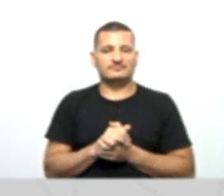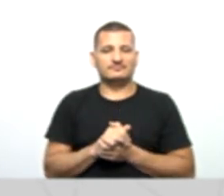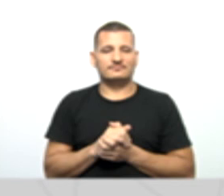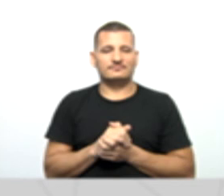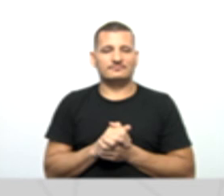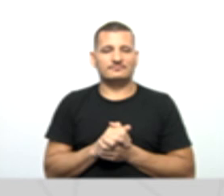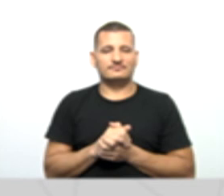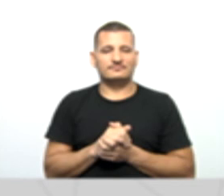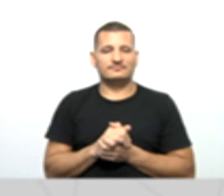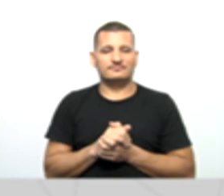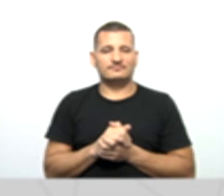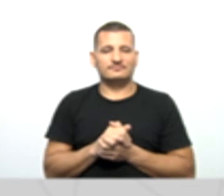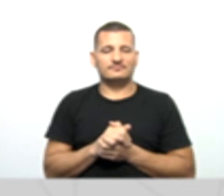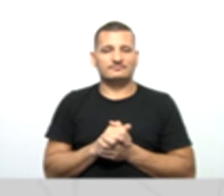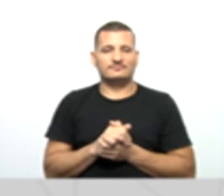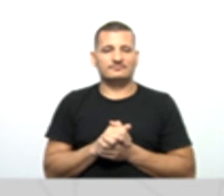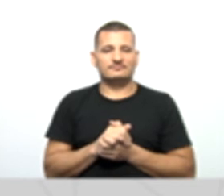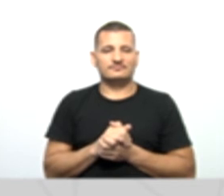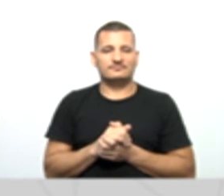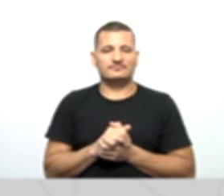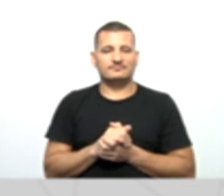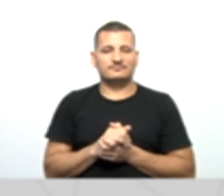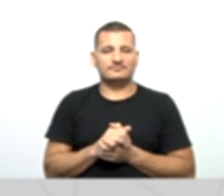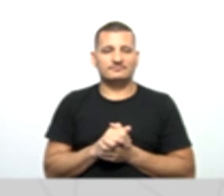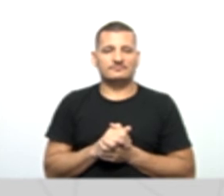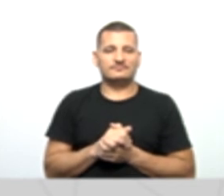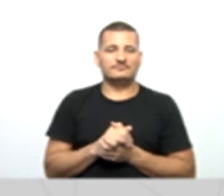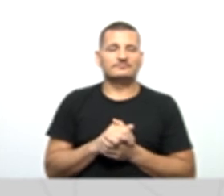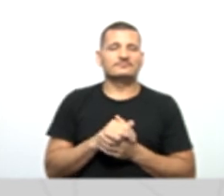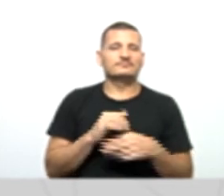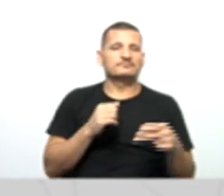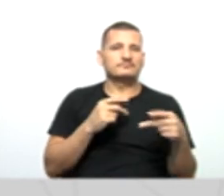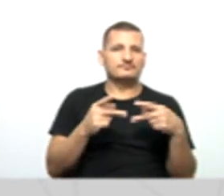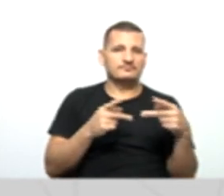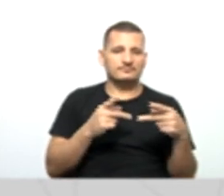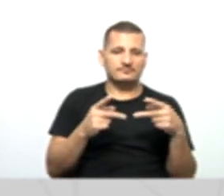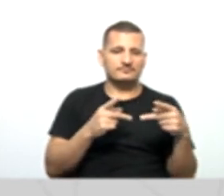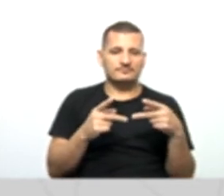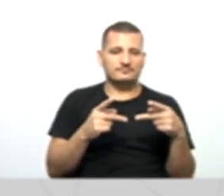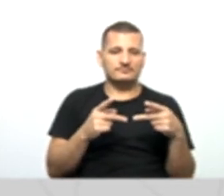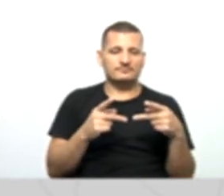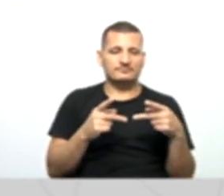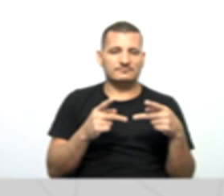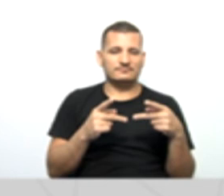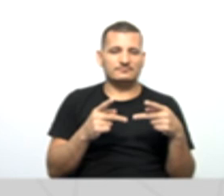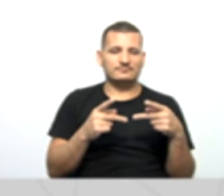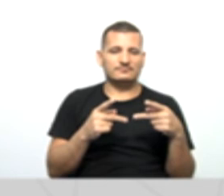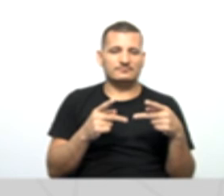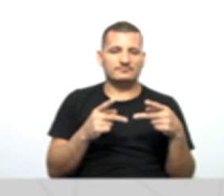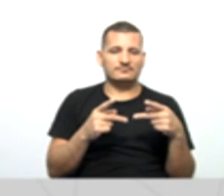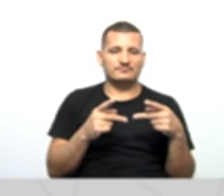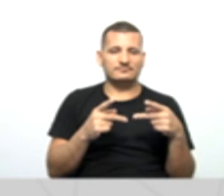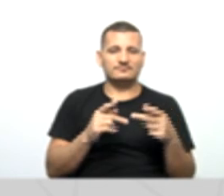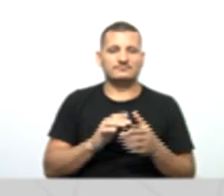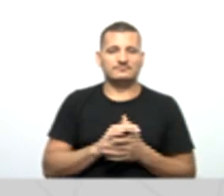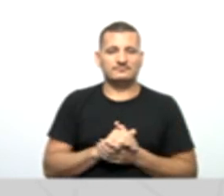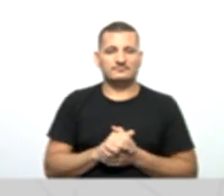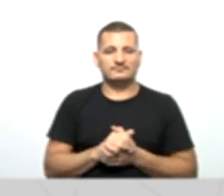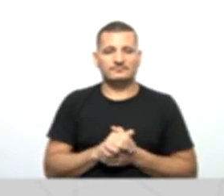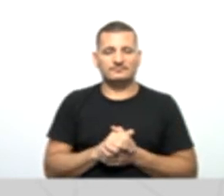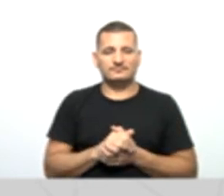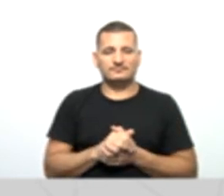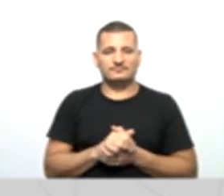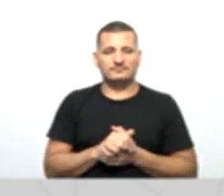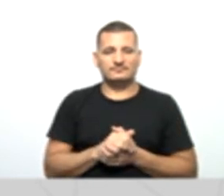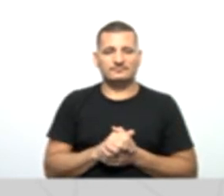ó, definição, primeira atividade, definição do projeto, certo? Aqui dentro eu posso